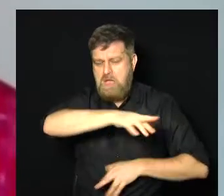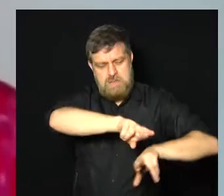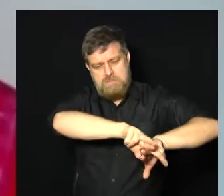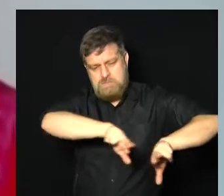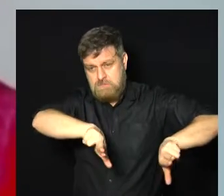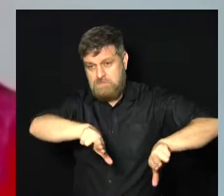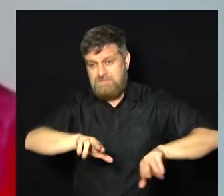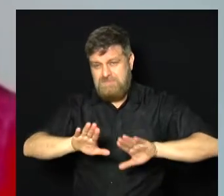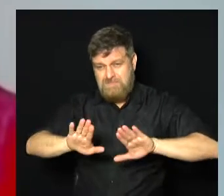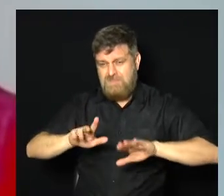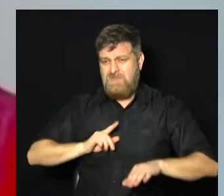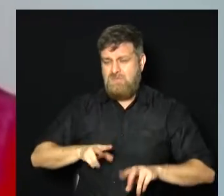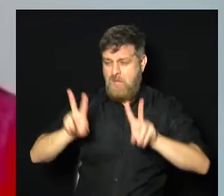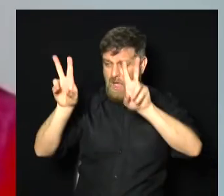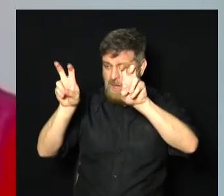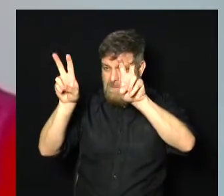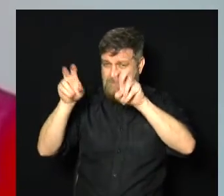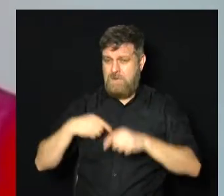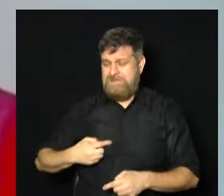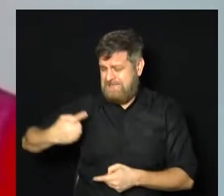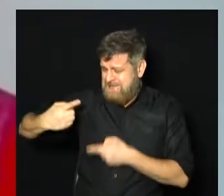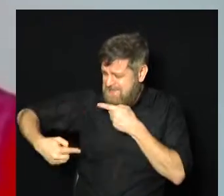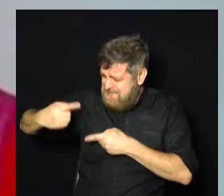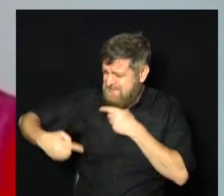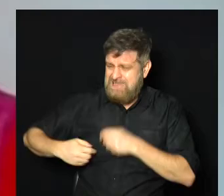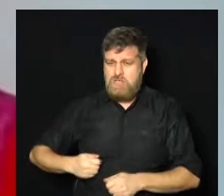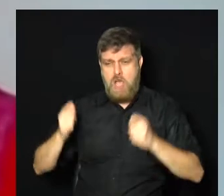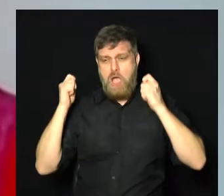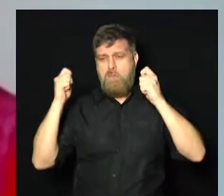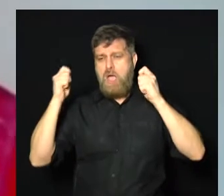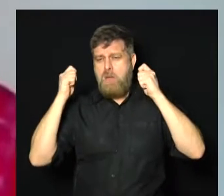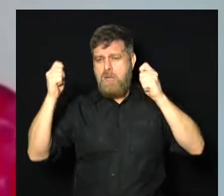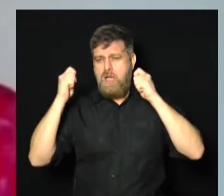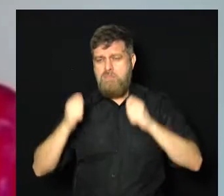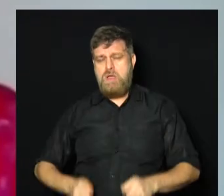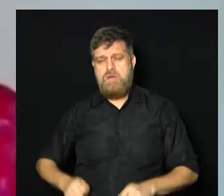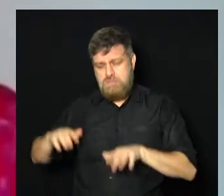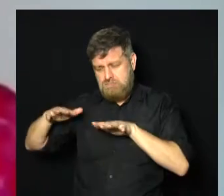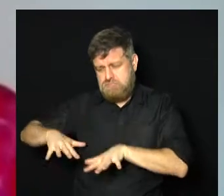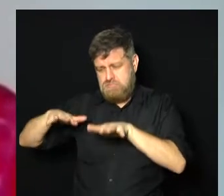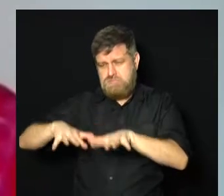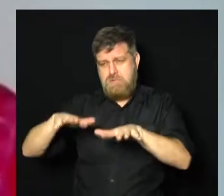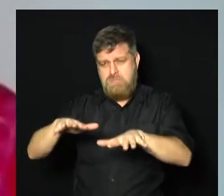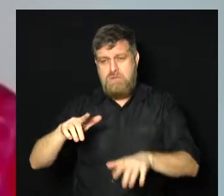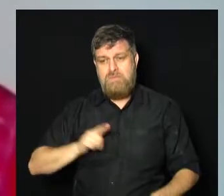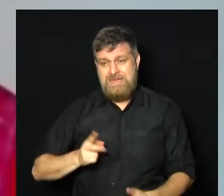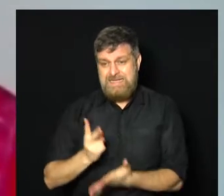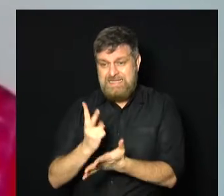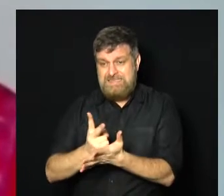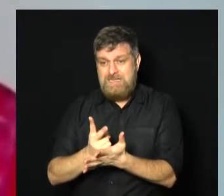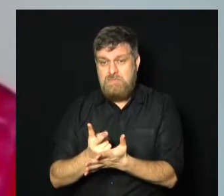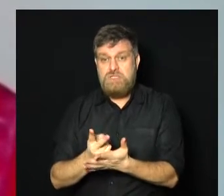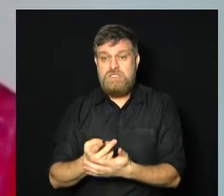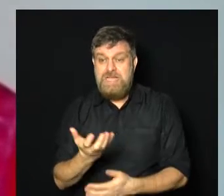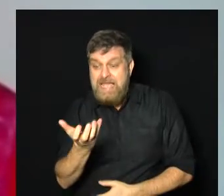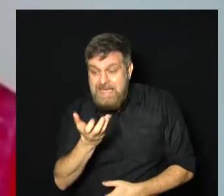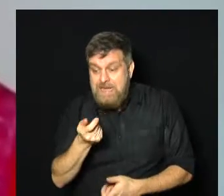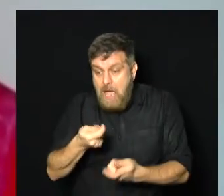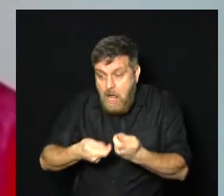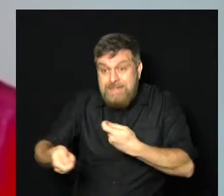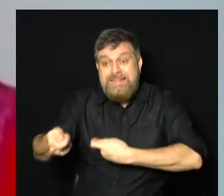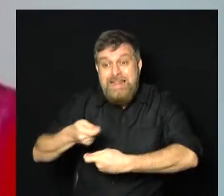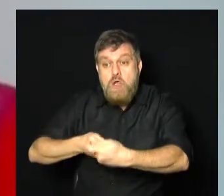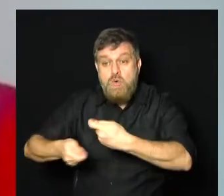E essa foi uma pauta, em todas as nossas greves, essa reivindicação ela aparece como um item de pauta de negociação. E